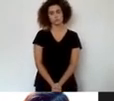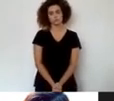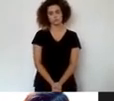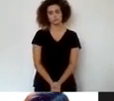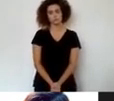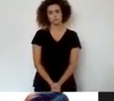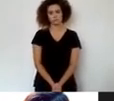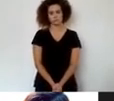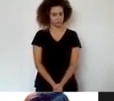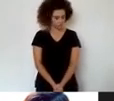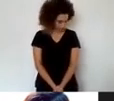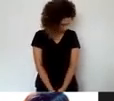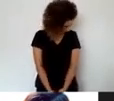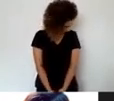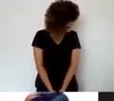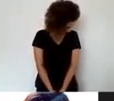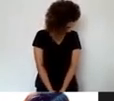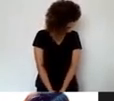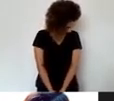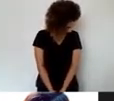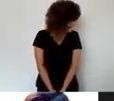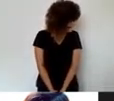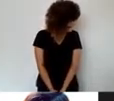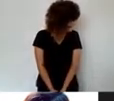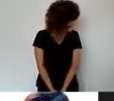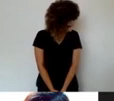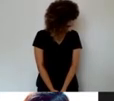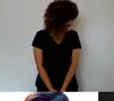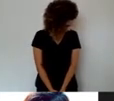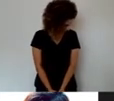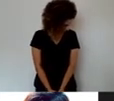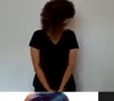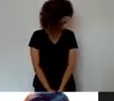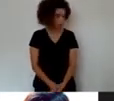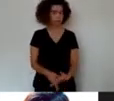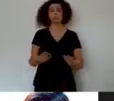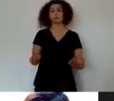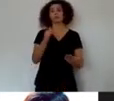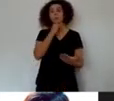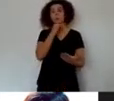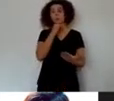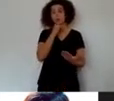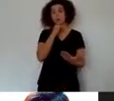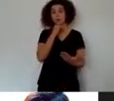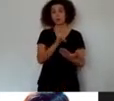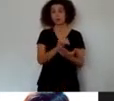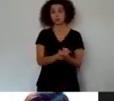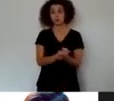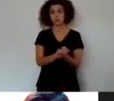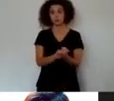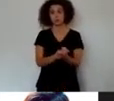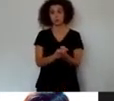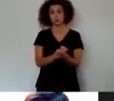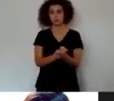próprias religiões de matriz africana. Então, prestas por ter vindo de negro, mas presta para fazer parte, presta para eu estar lá dentro. E,